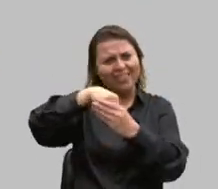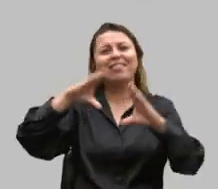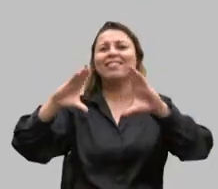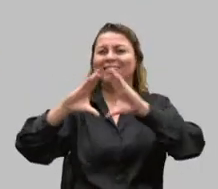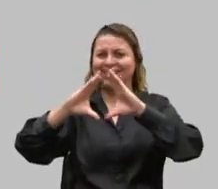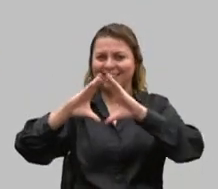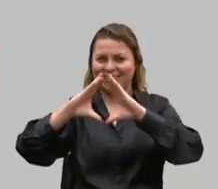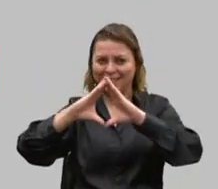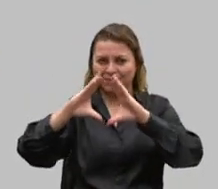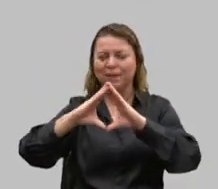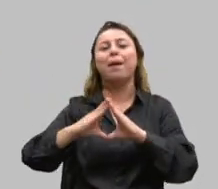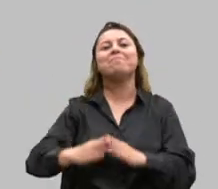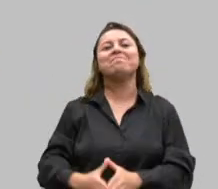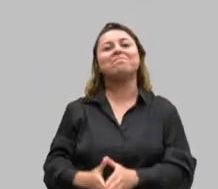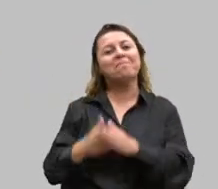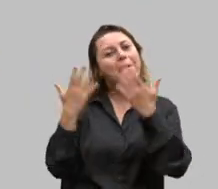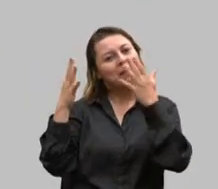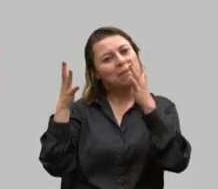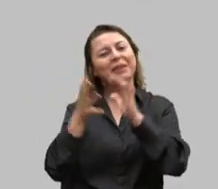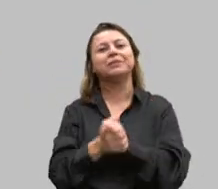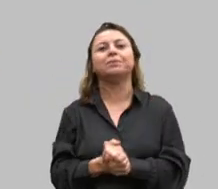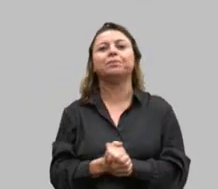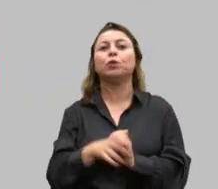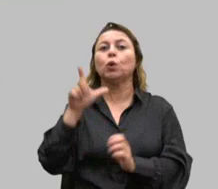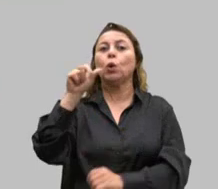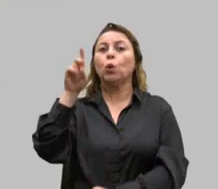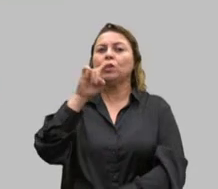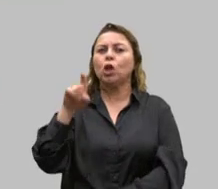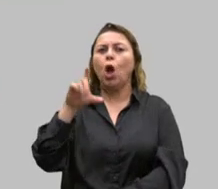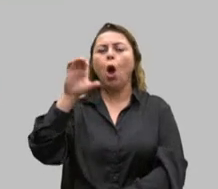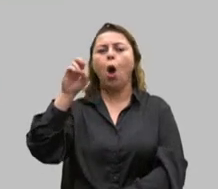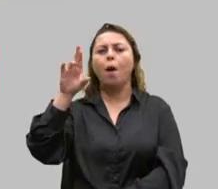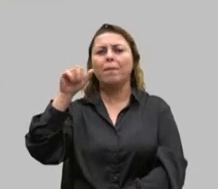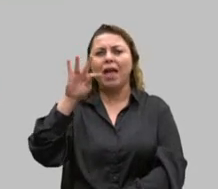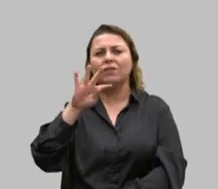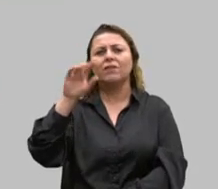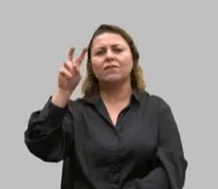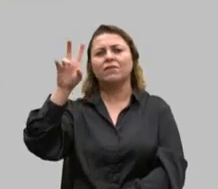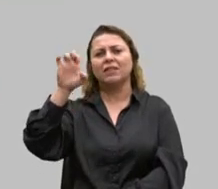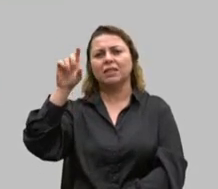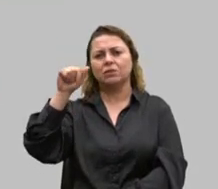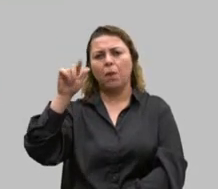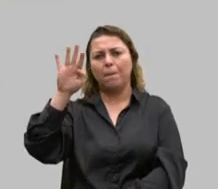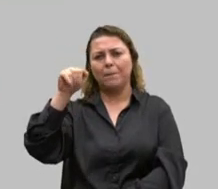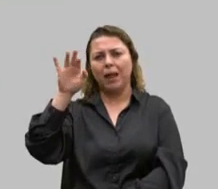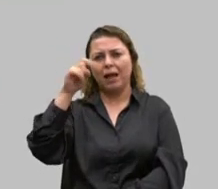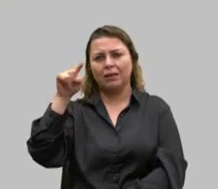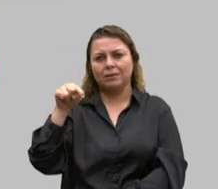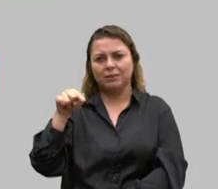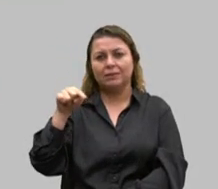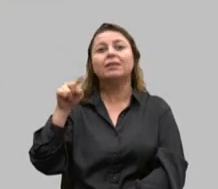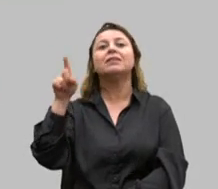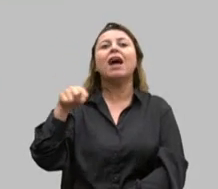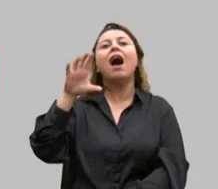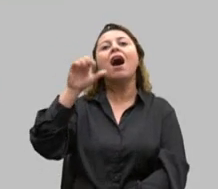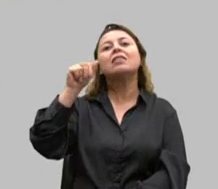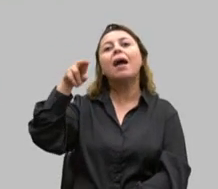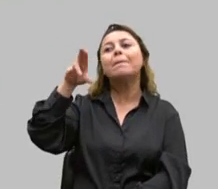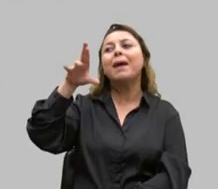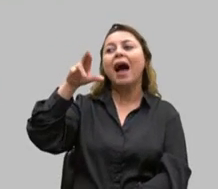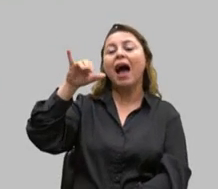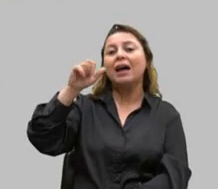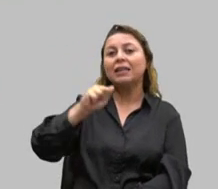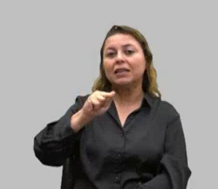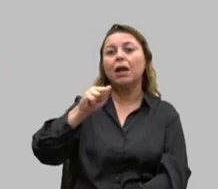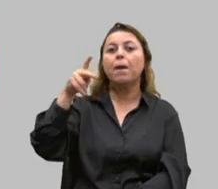sofá Luiz Roberto Costa de Wenceslau Braz Ana Maria de Pouso Alto Ana